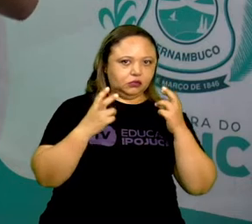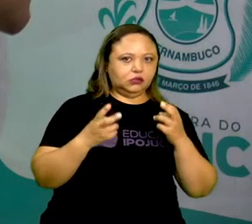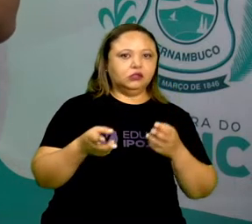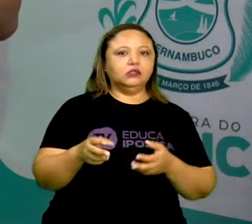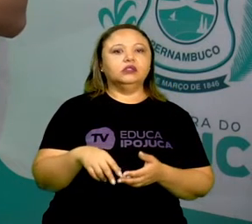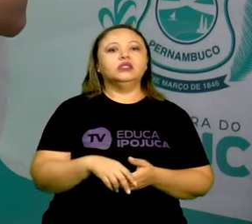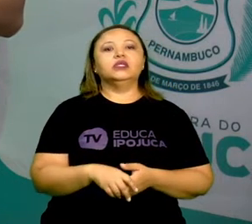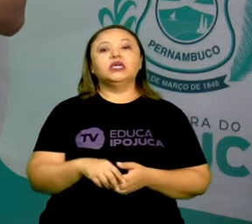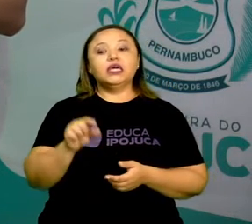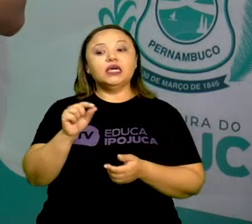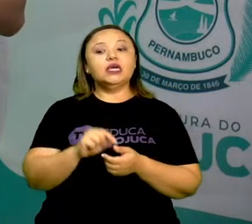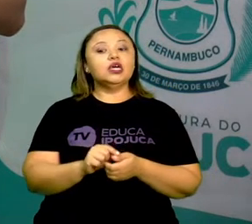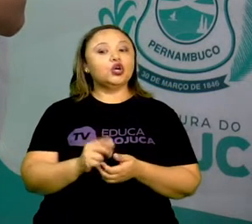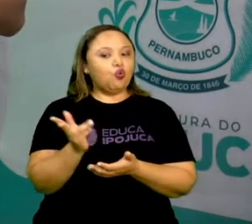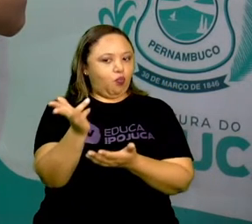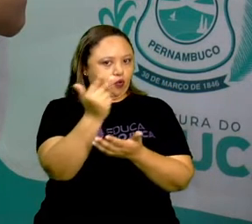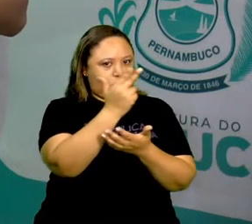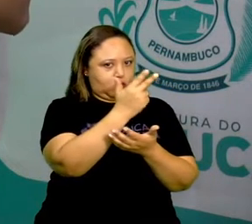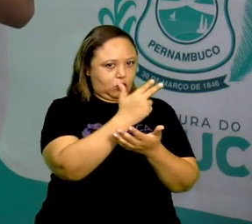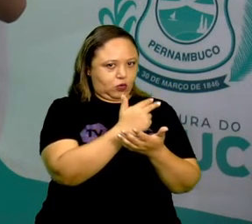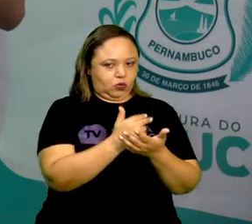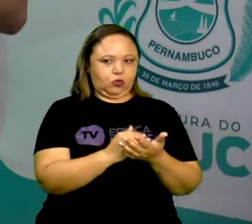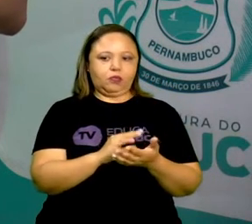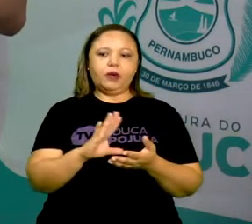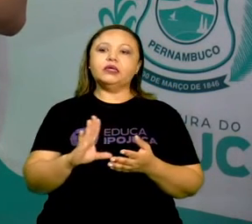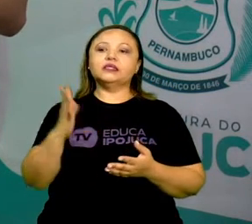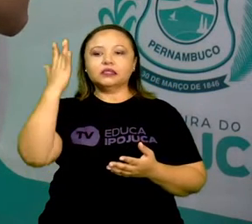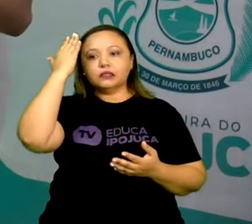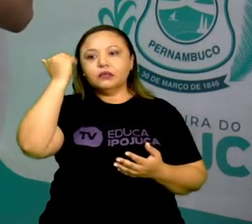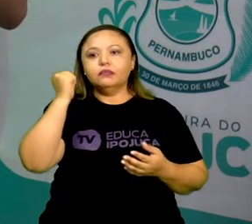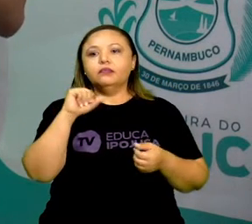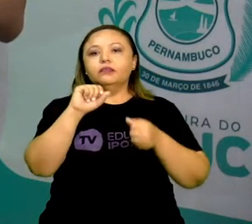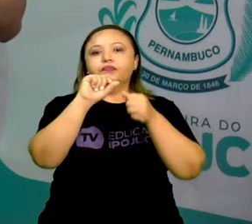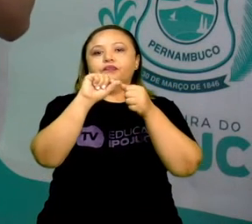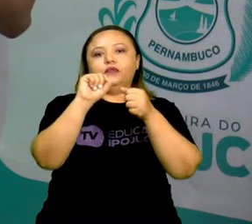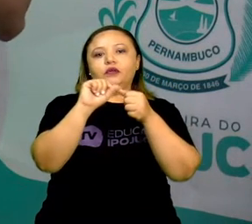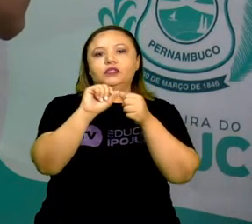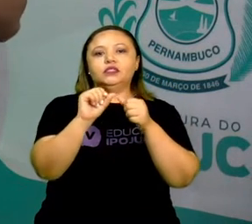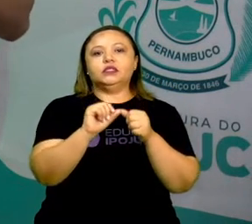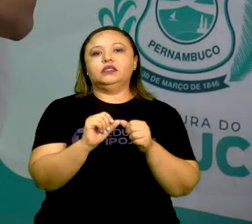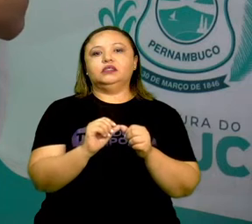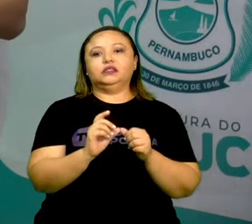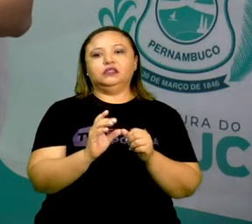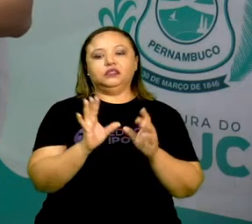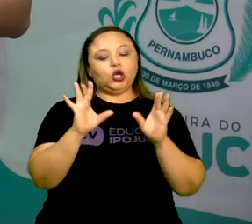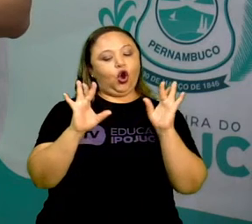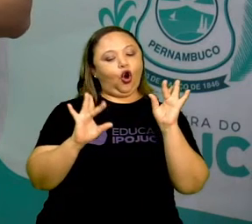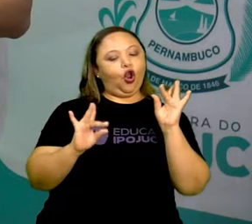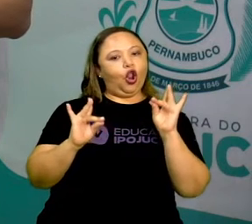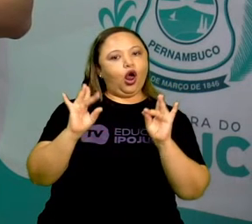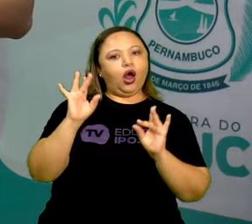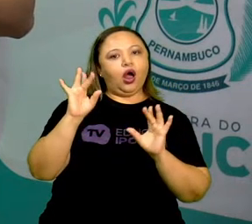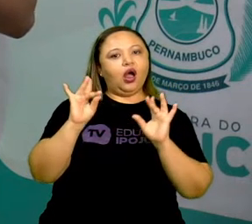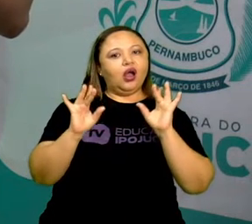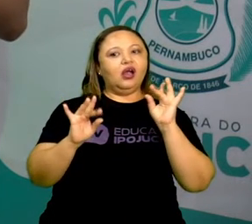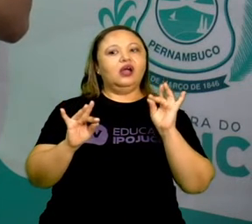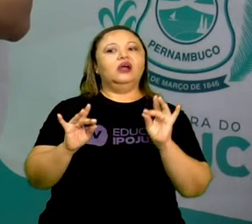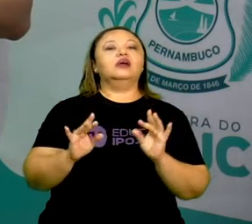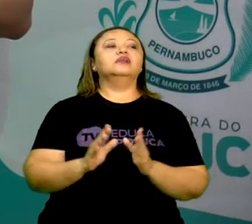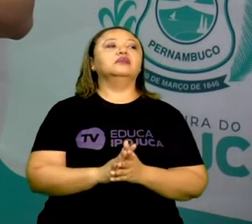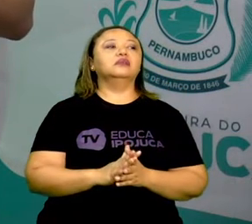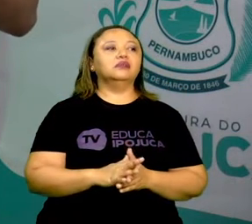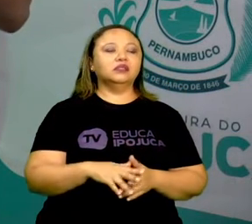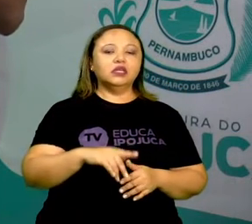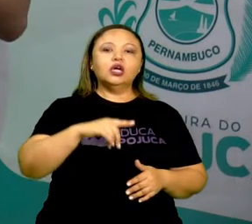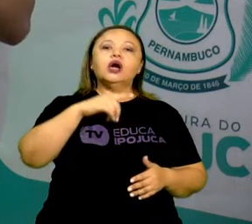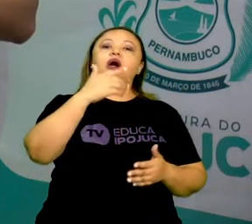montagem dessas figuras espaciais, que é muito comum a gente fazer essa montagem em sala de aula. Em breve você